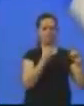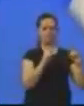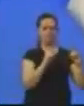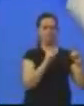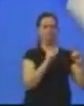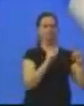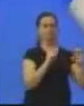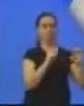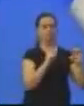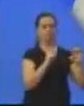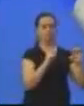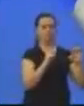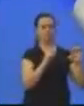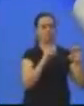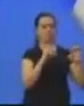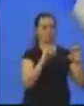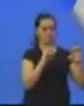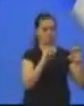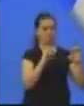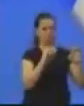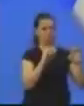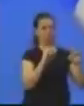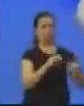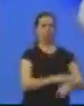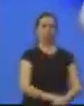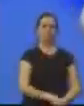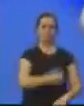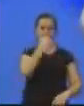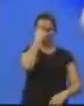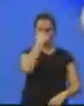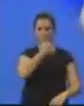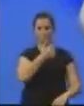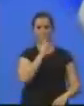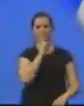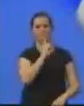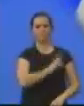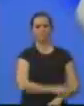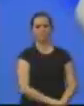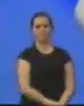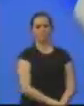8. Ou alternativa E, 0. Pense que eu já retorno com a resposta.